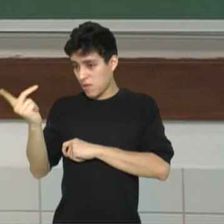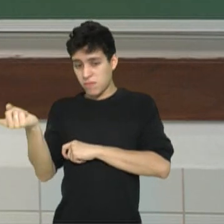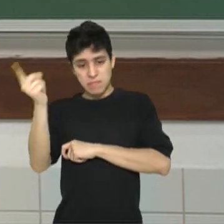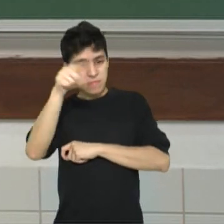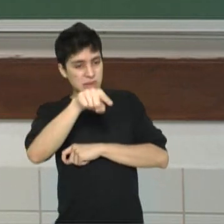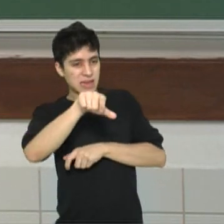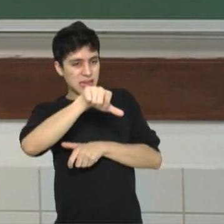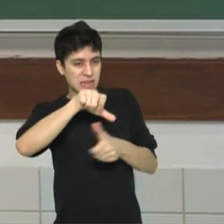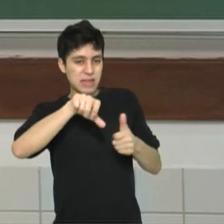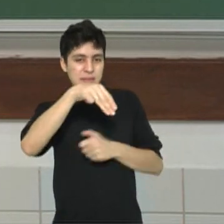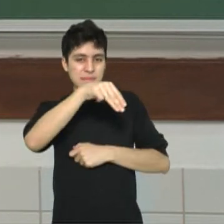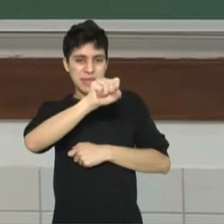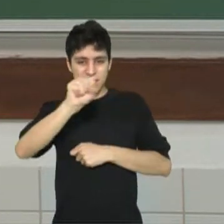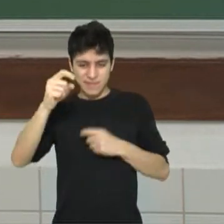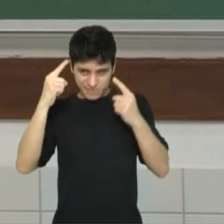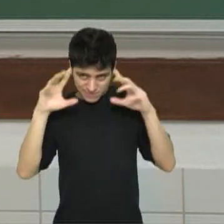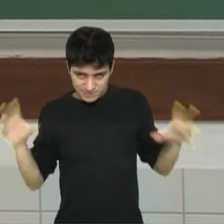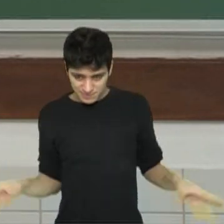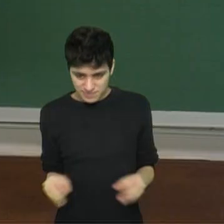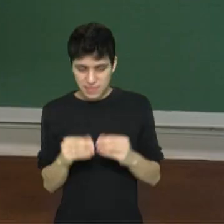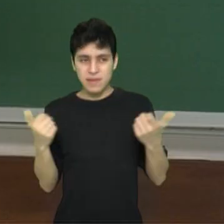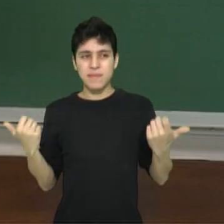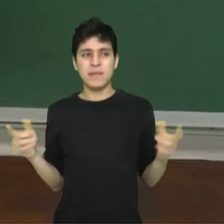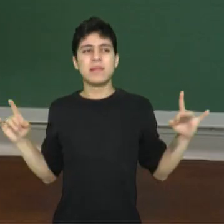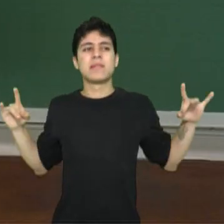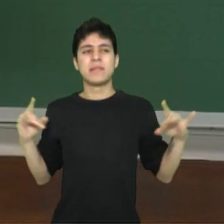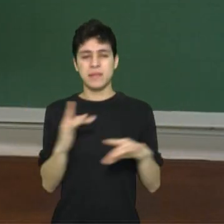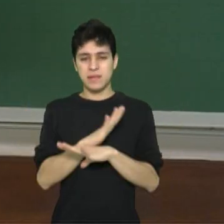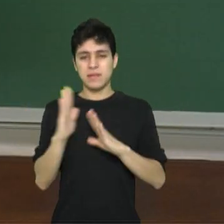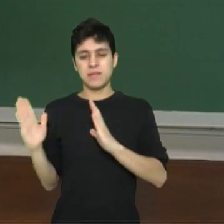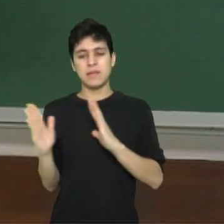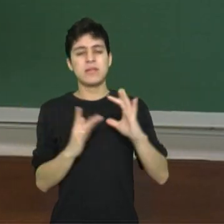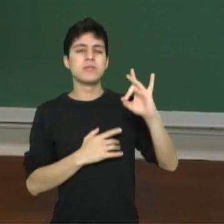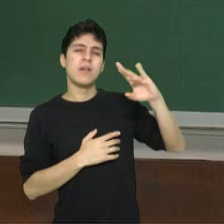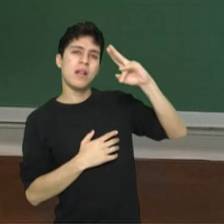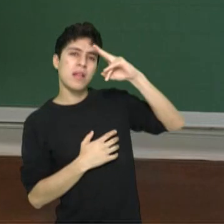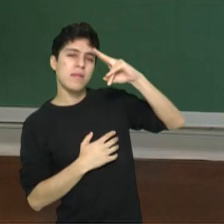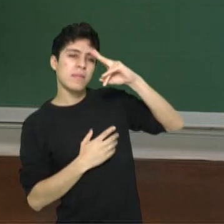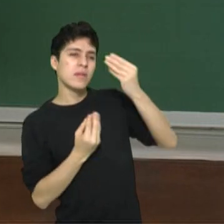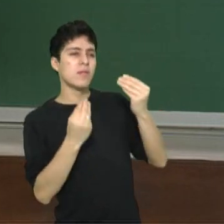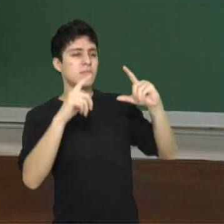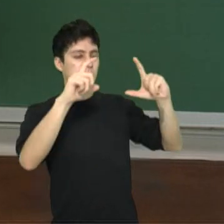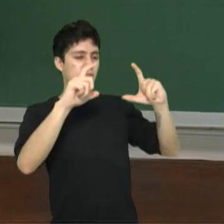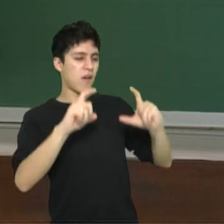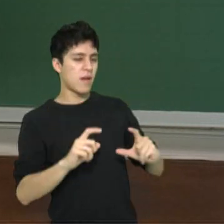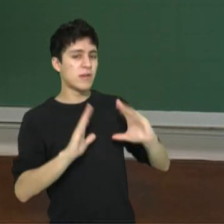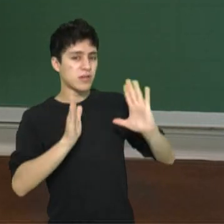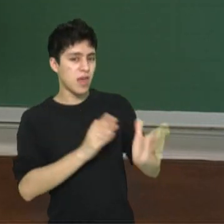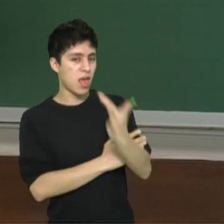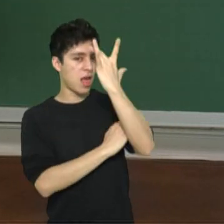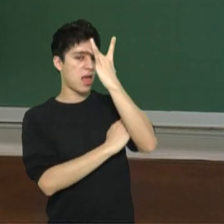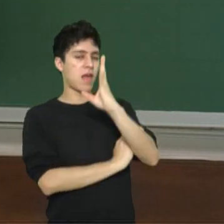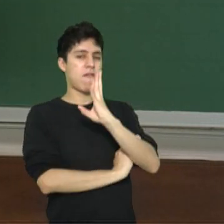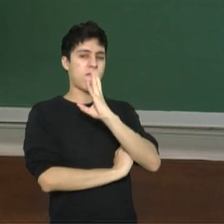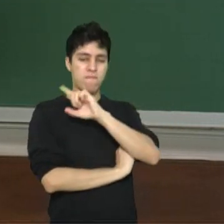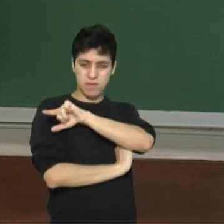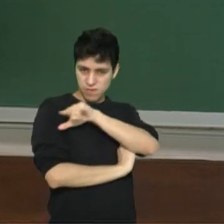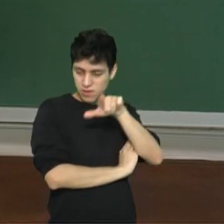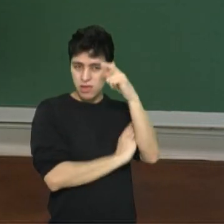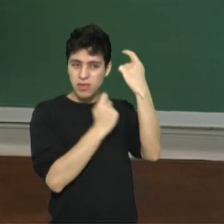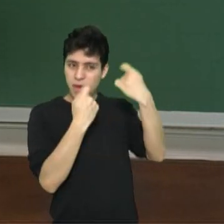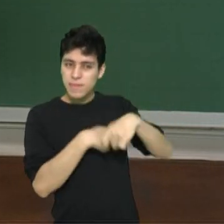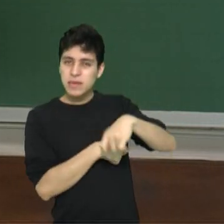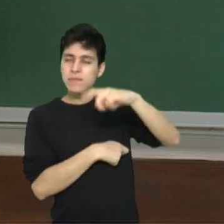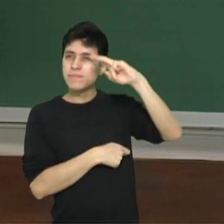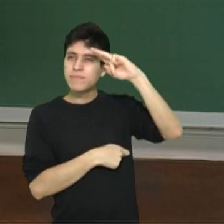por segundo, tá? Então, só vamos fechar aqui relembrando as nossas fórmulas, né, que a gente já conhece e que você já precisa